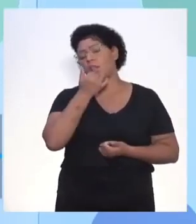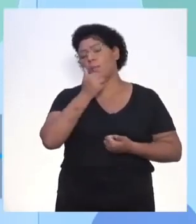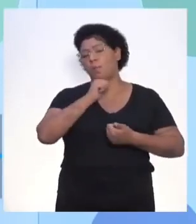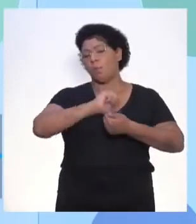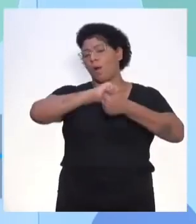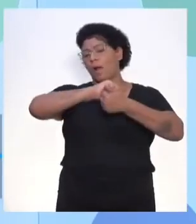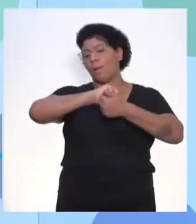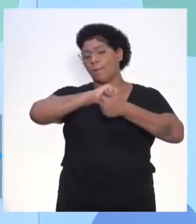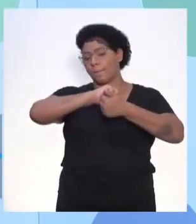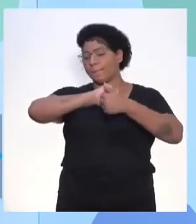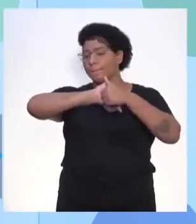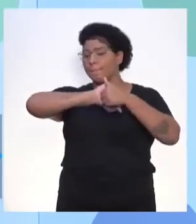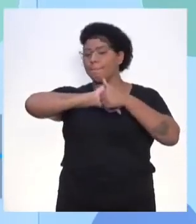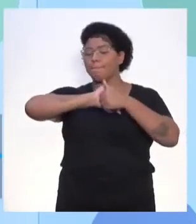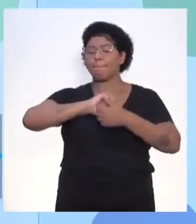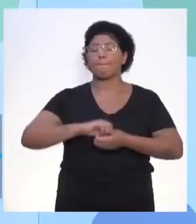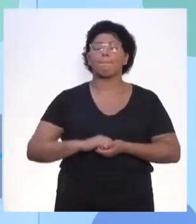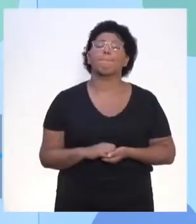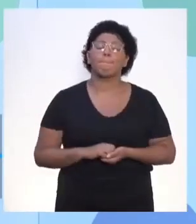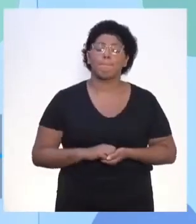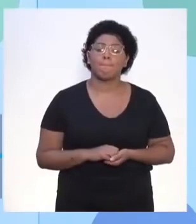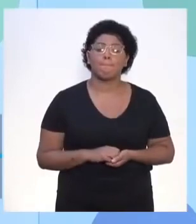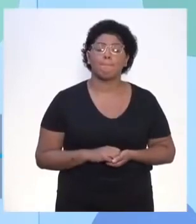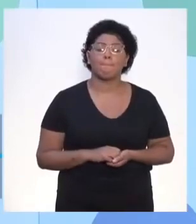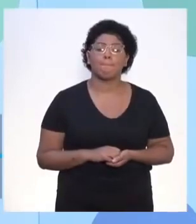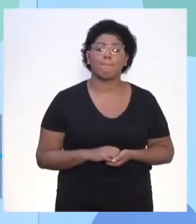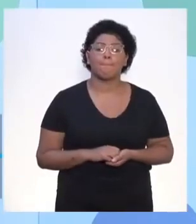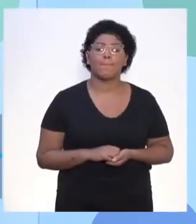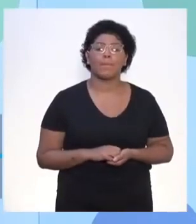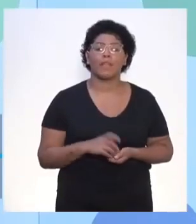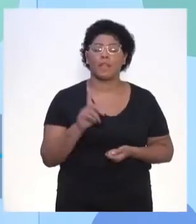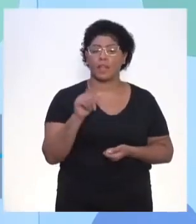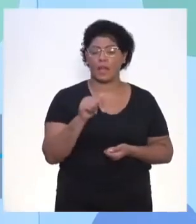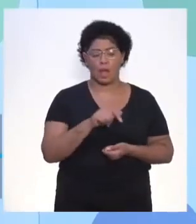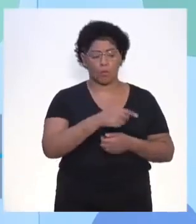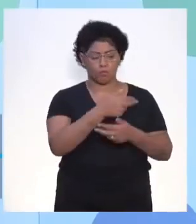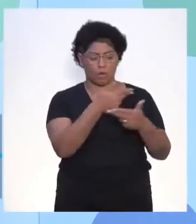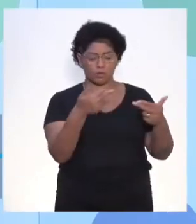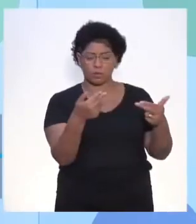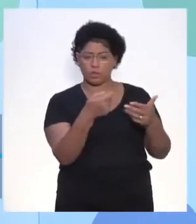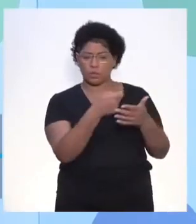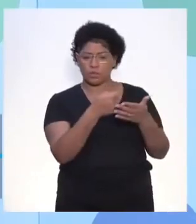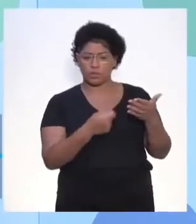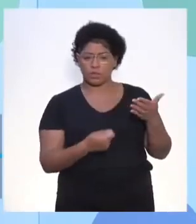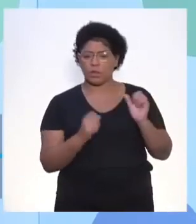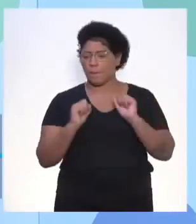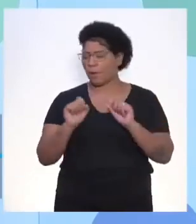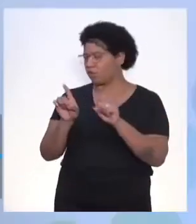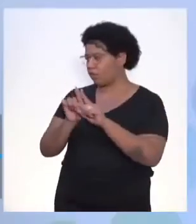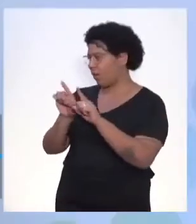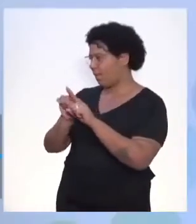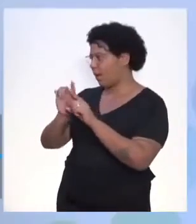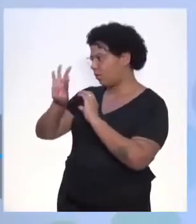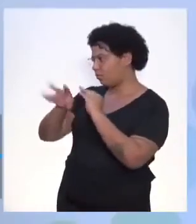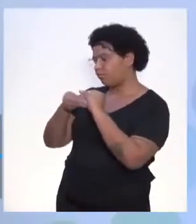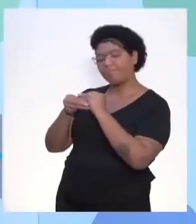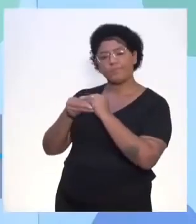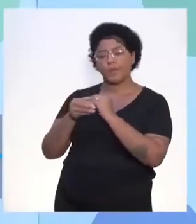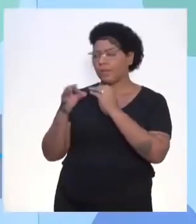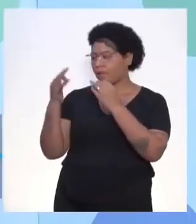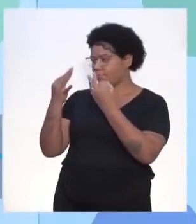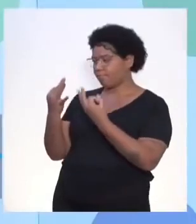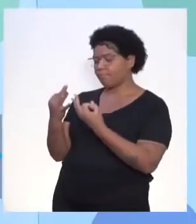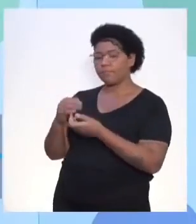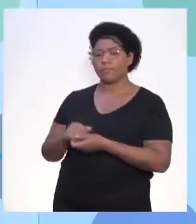uma qualificação para o ser objeto que você está descrevendo, né, Pro? Quer falar algo sobre isso, Pro? Não, tá ótimo. O